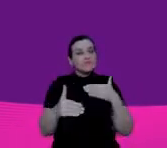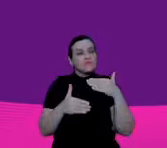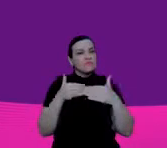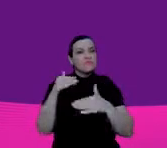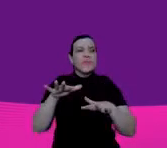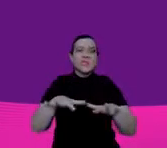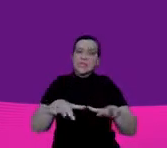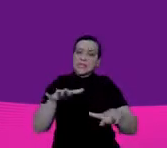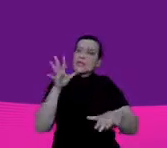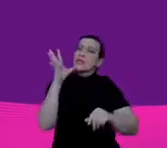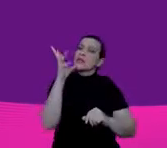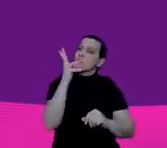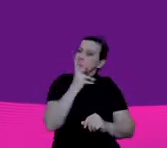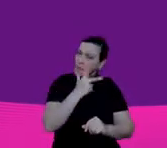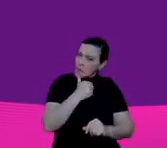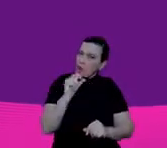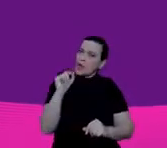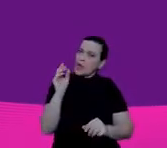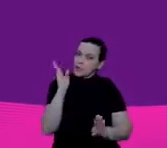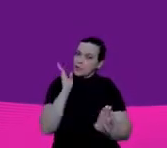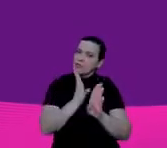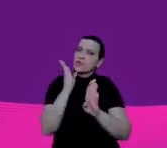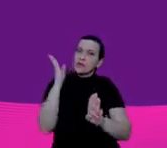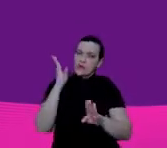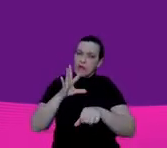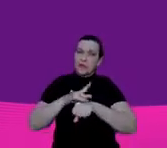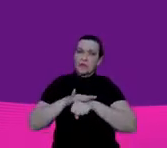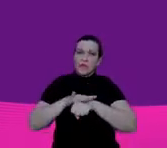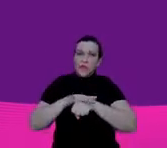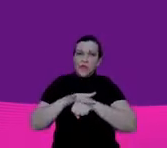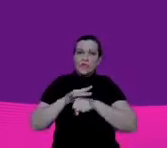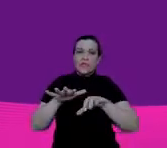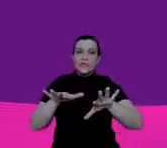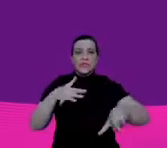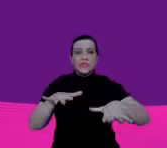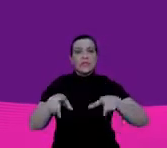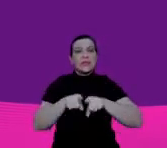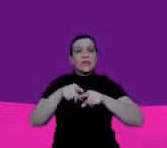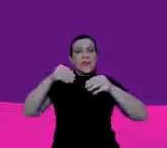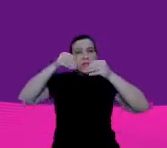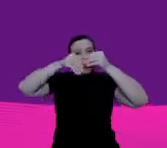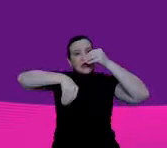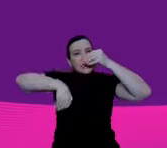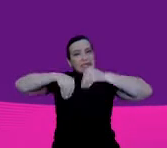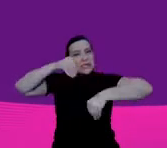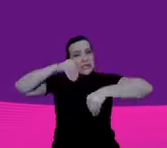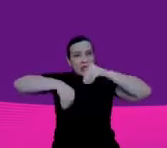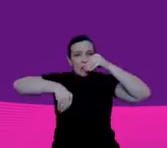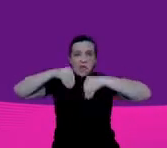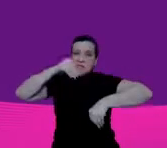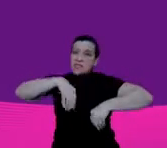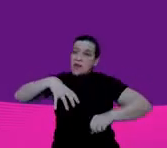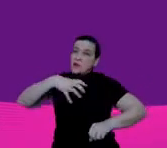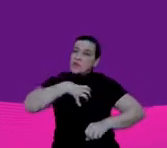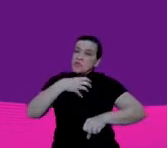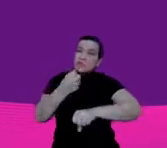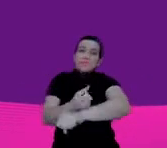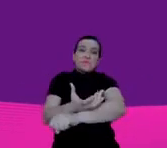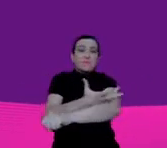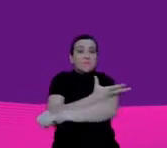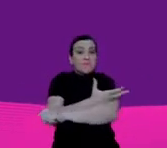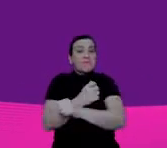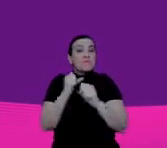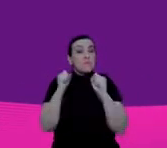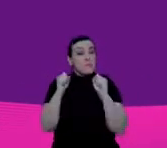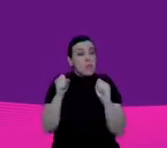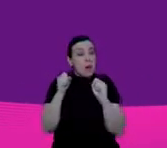receberem o diagnóstico de doença de Parkinson. E a depressão, que é um sintoma não motor, e que pode preceder, inclusive, o diagnóstico da